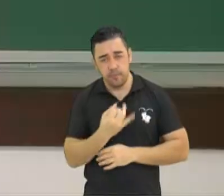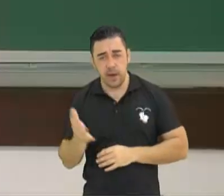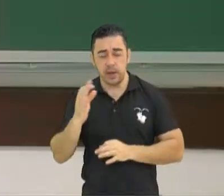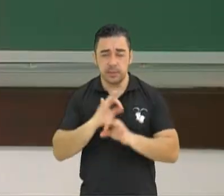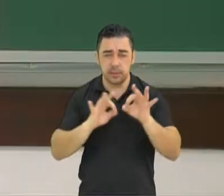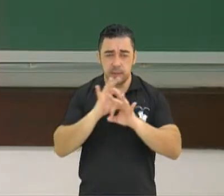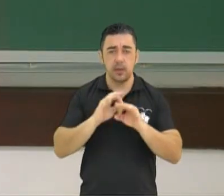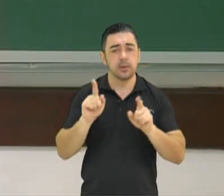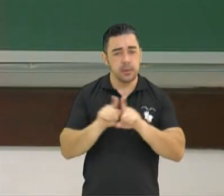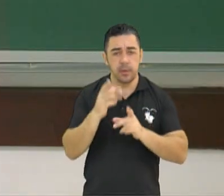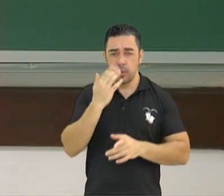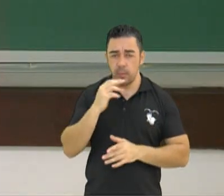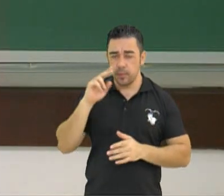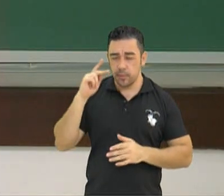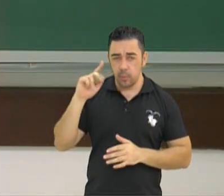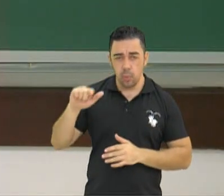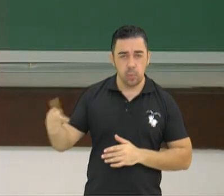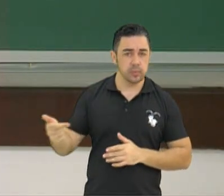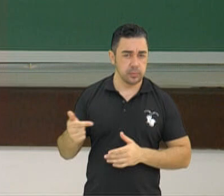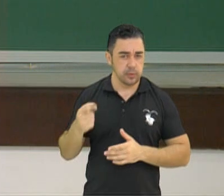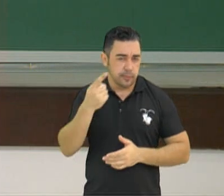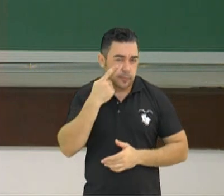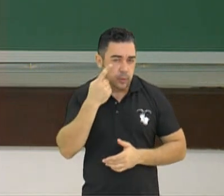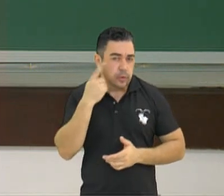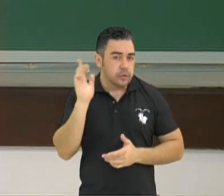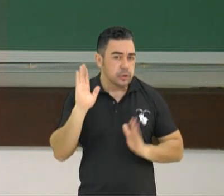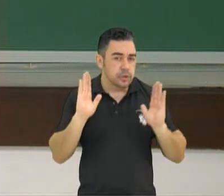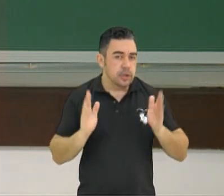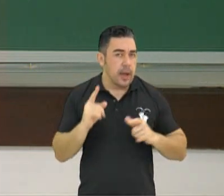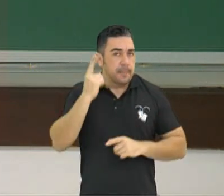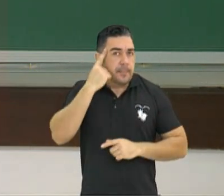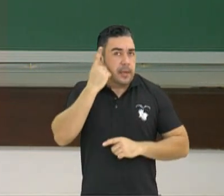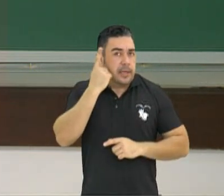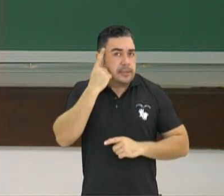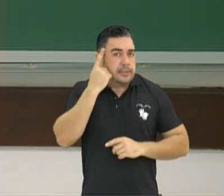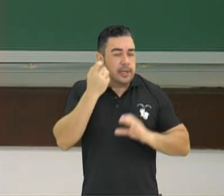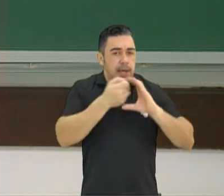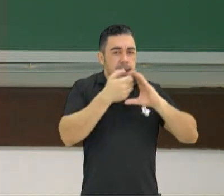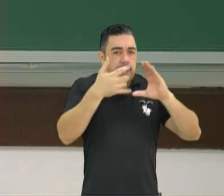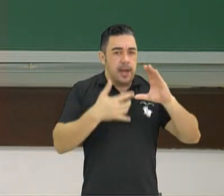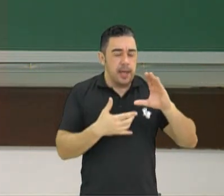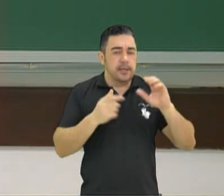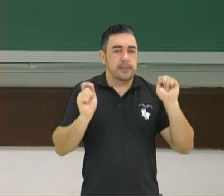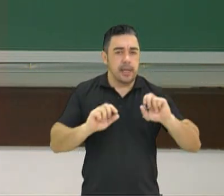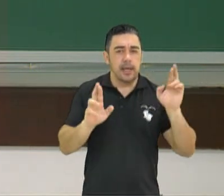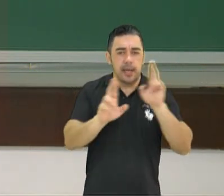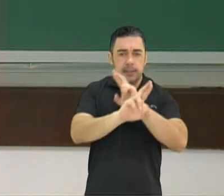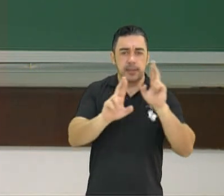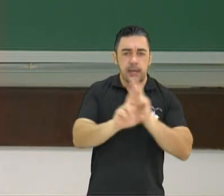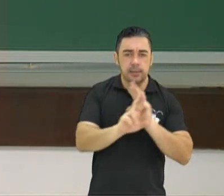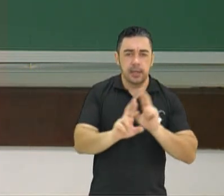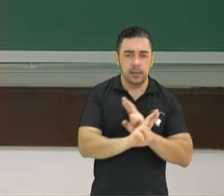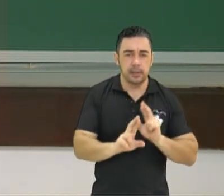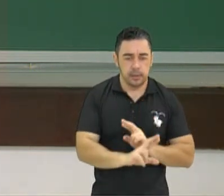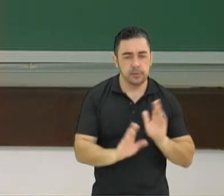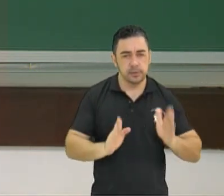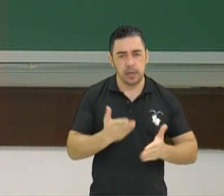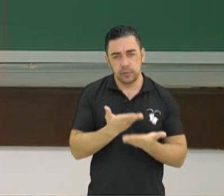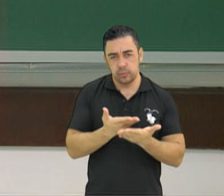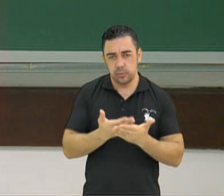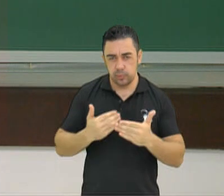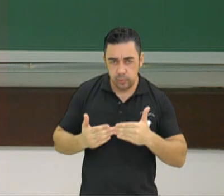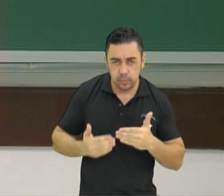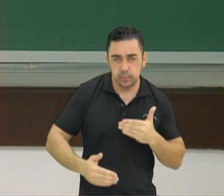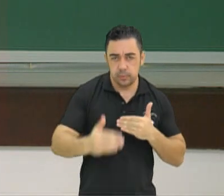são heterótrofos também. Então, tá vendo que você já consegue agora, pensando nas características que eu te dei, relacionar com os reinos que você já estudou ao